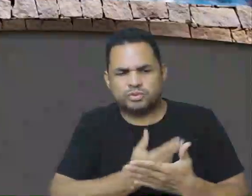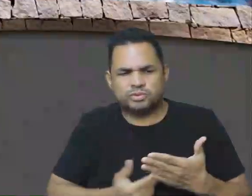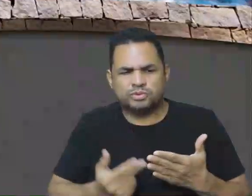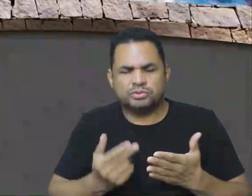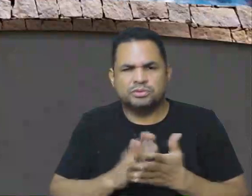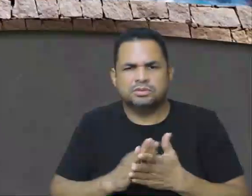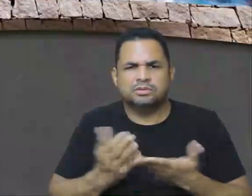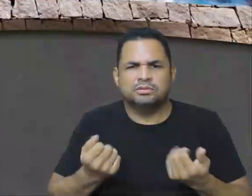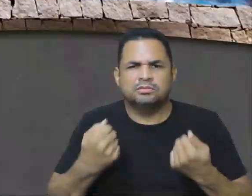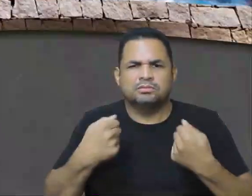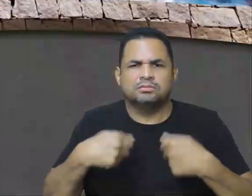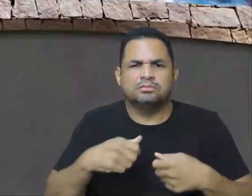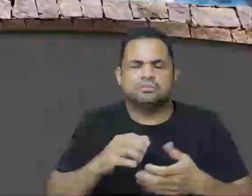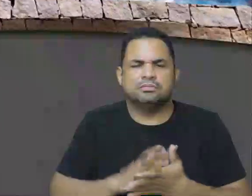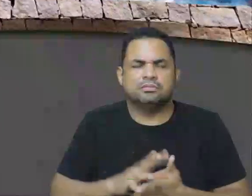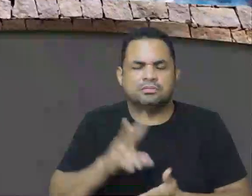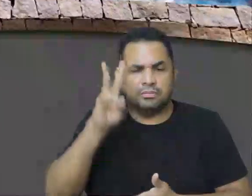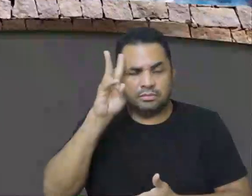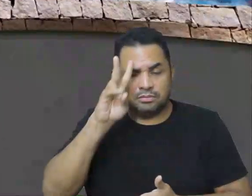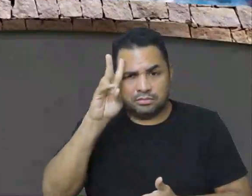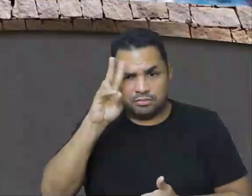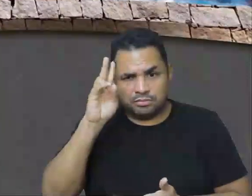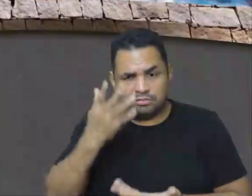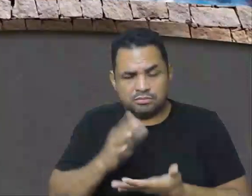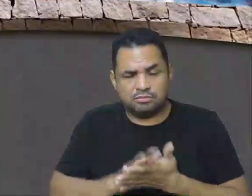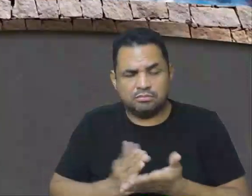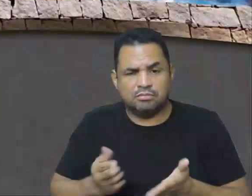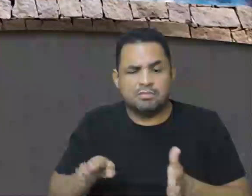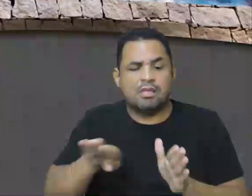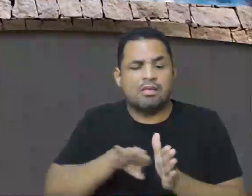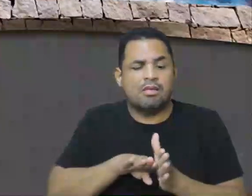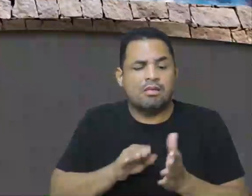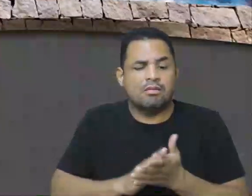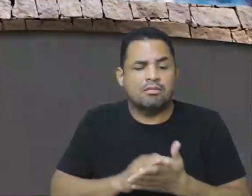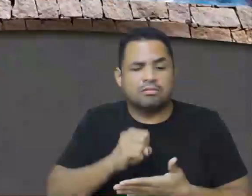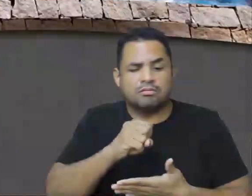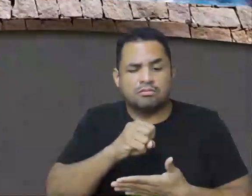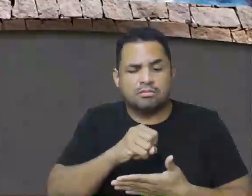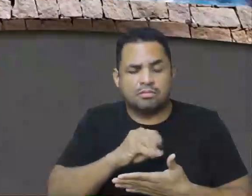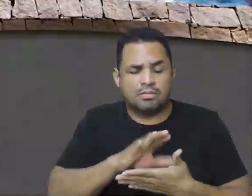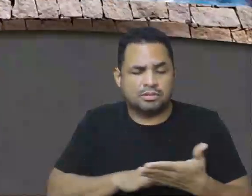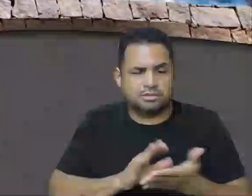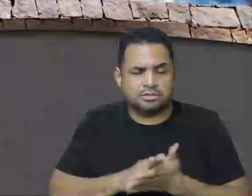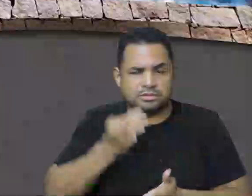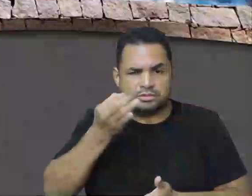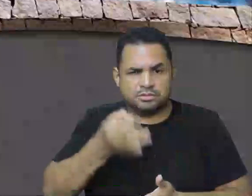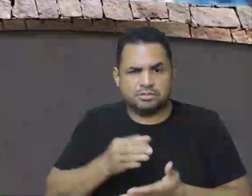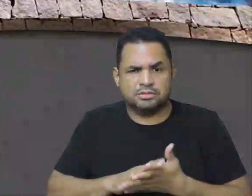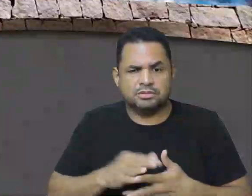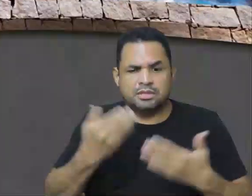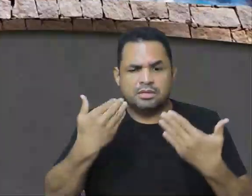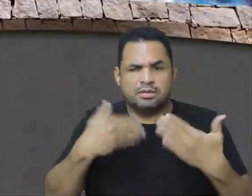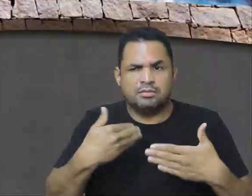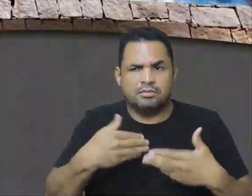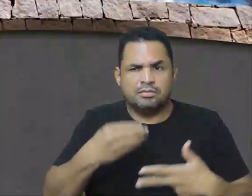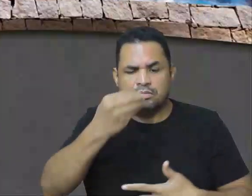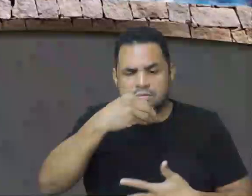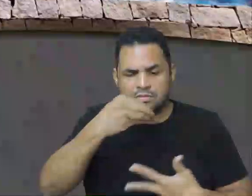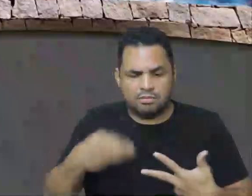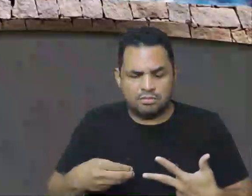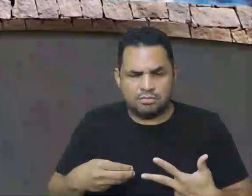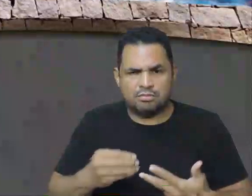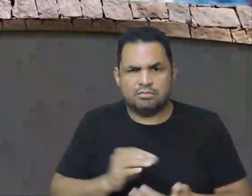você poder relembrar e chegar numa questão correta, porque dentro da prova do Enem tem os